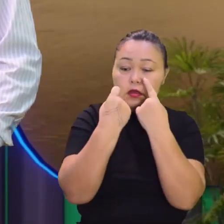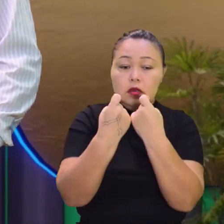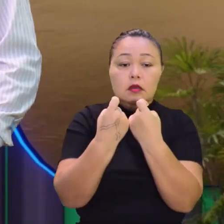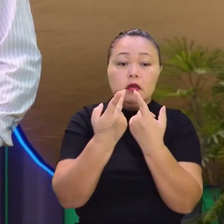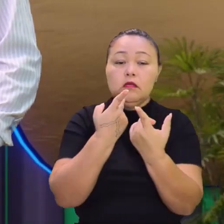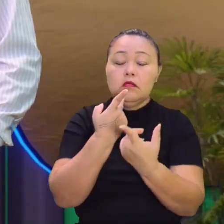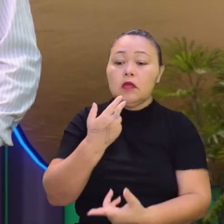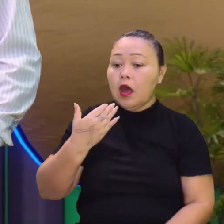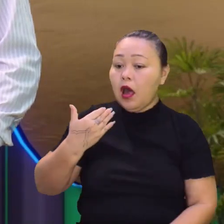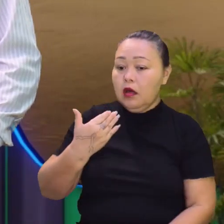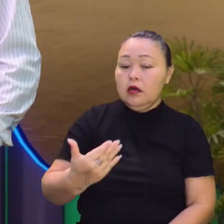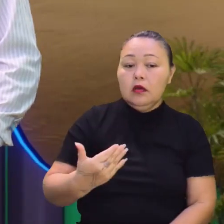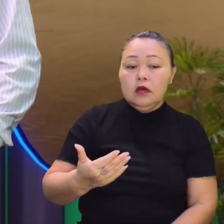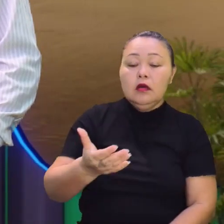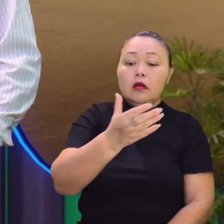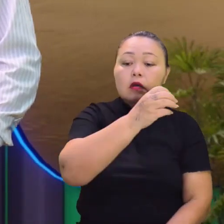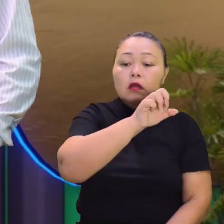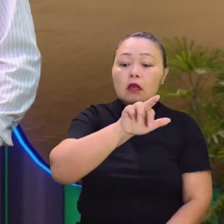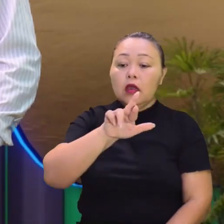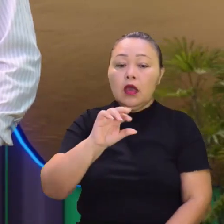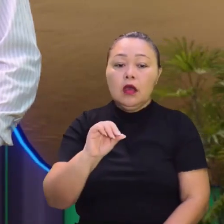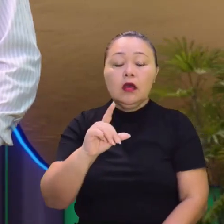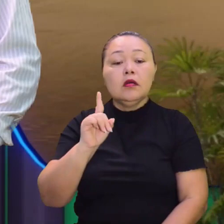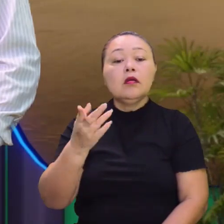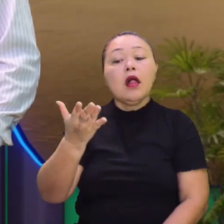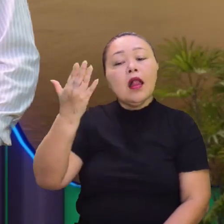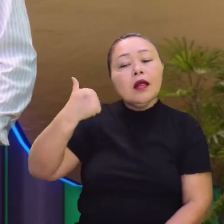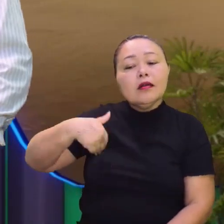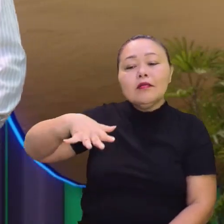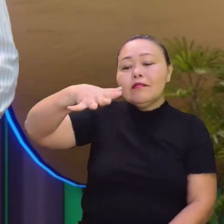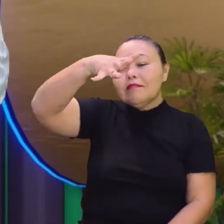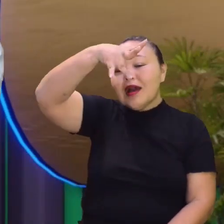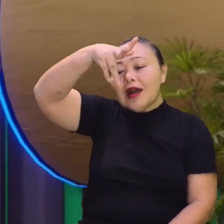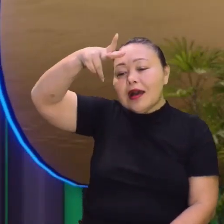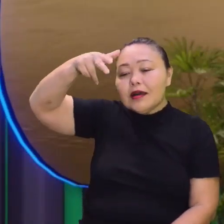que o professor Jorge acabou de falar do cerrado, lá na região do Mato